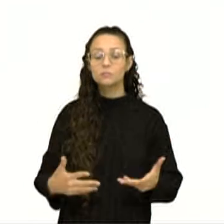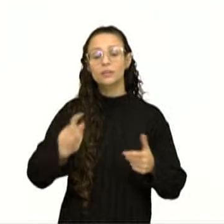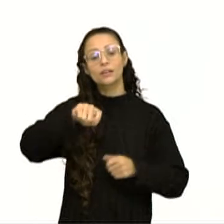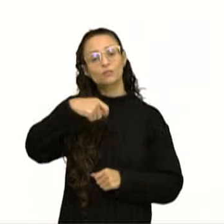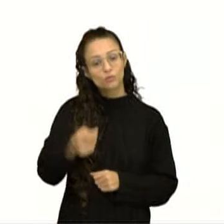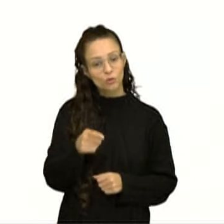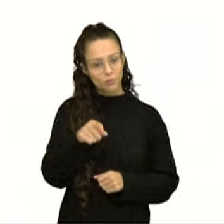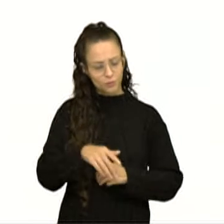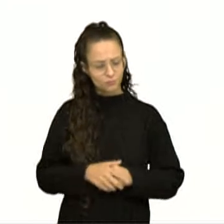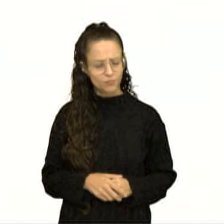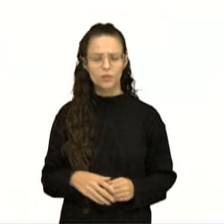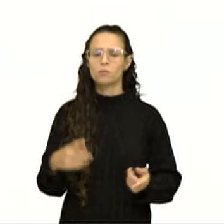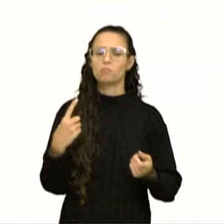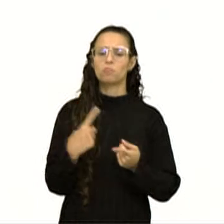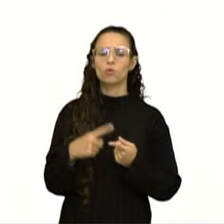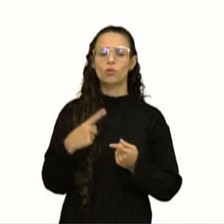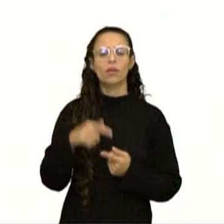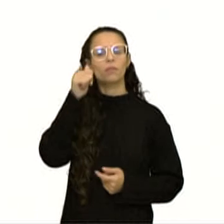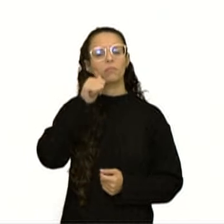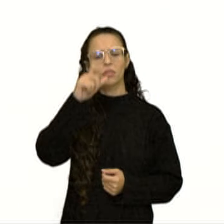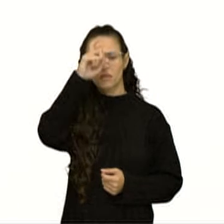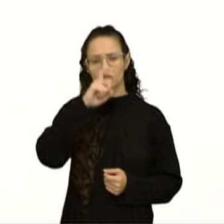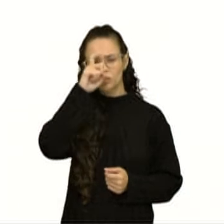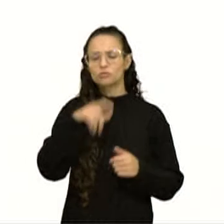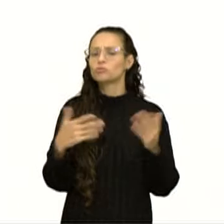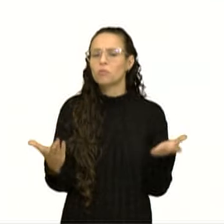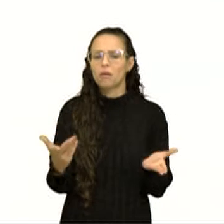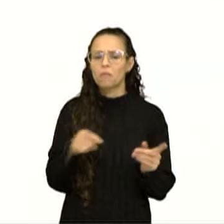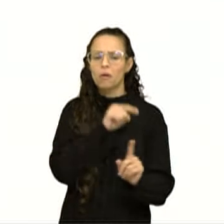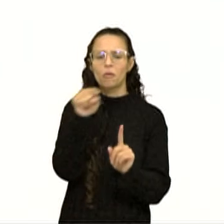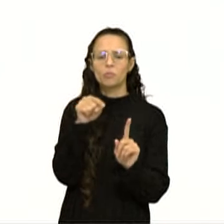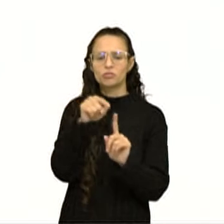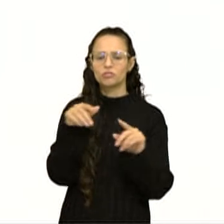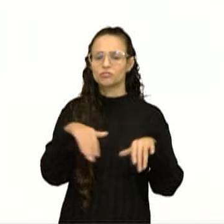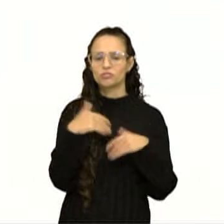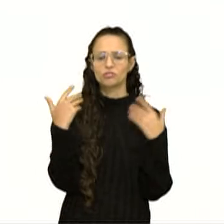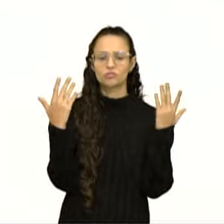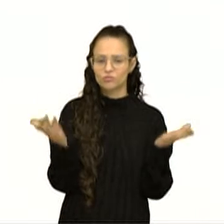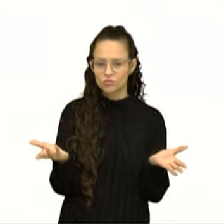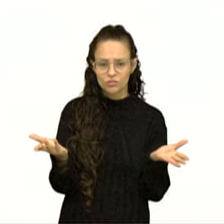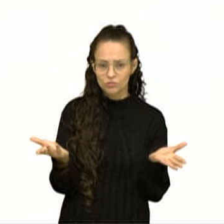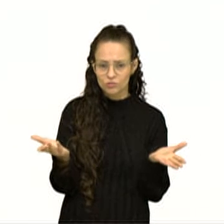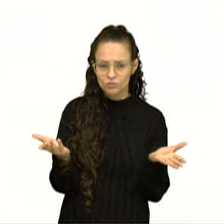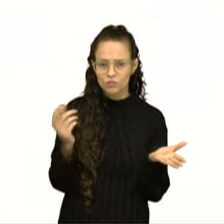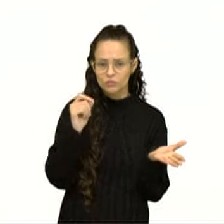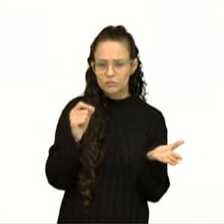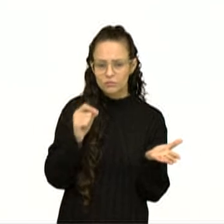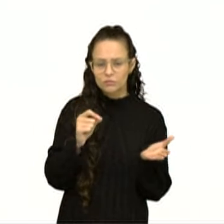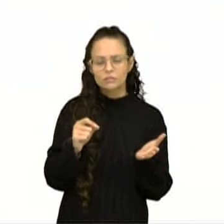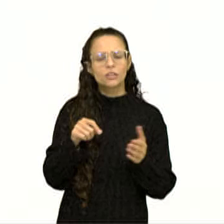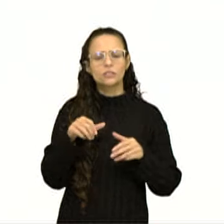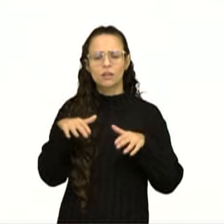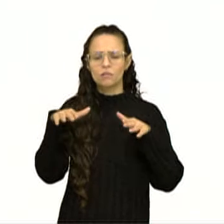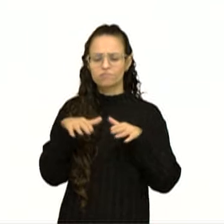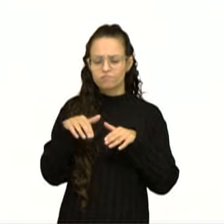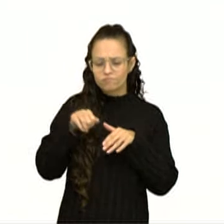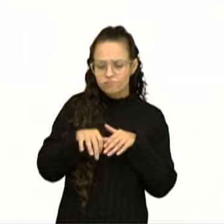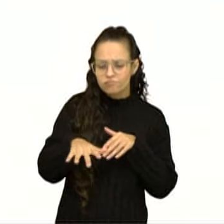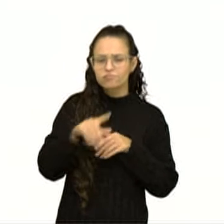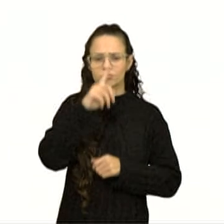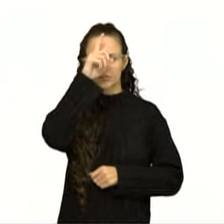ela. Então, por que as meninas menstruam? Qual a finalidade dessa camada de sangue aí